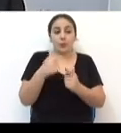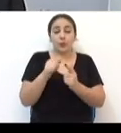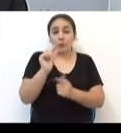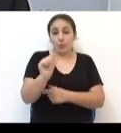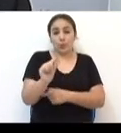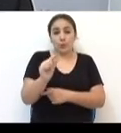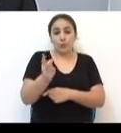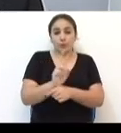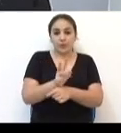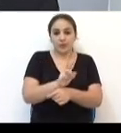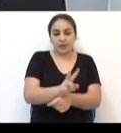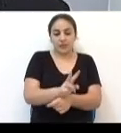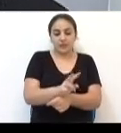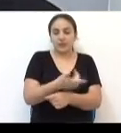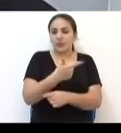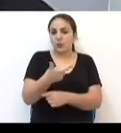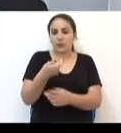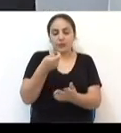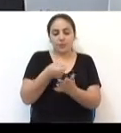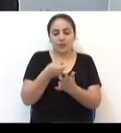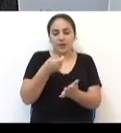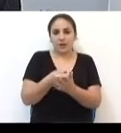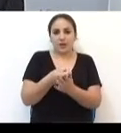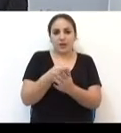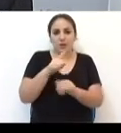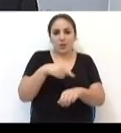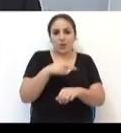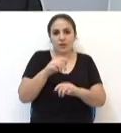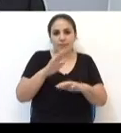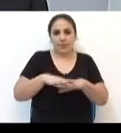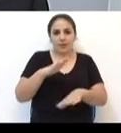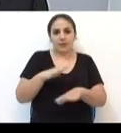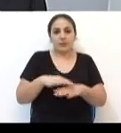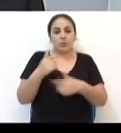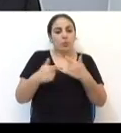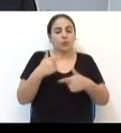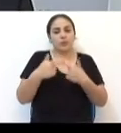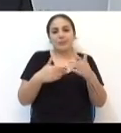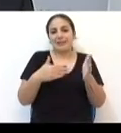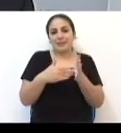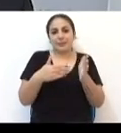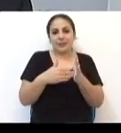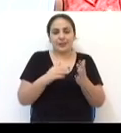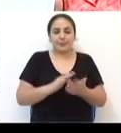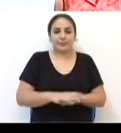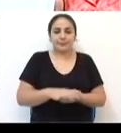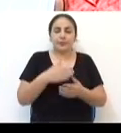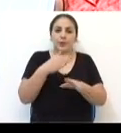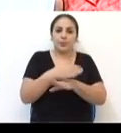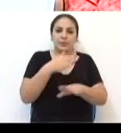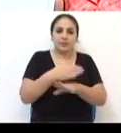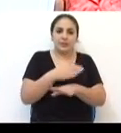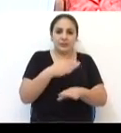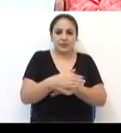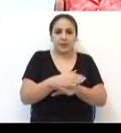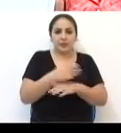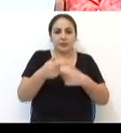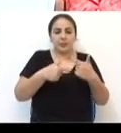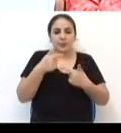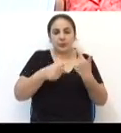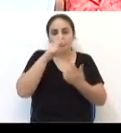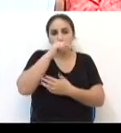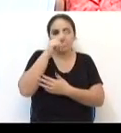de fiscais, não pagando hora extra, o trabalho fica restrito. Com a presença de